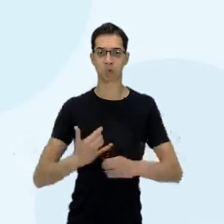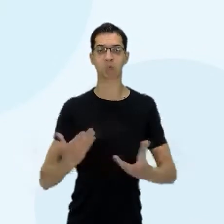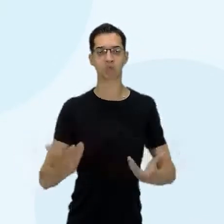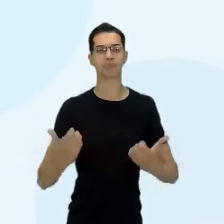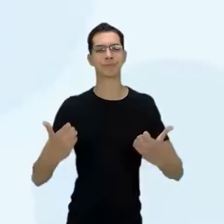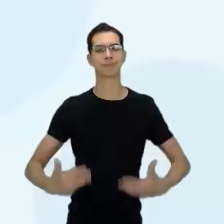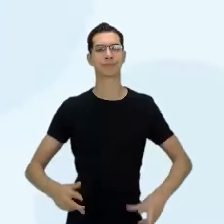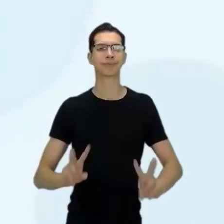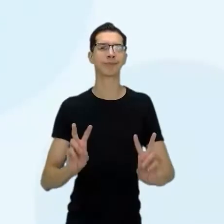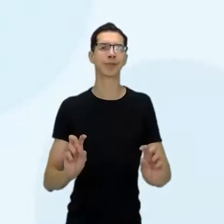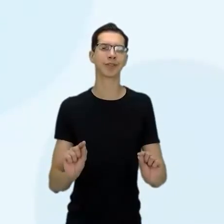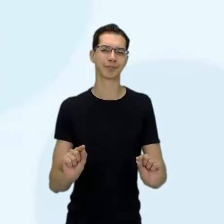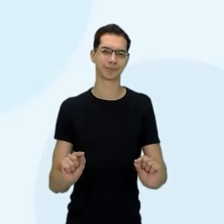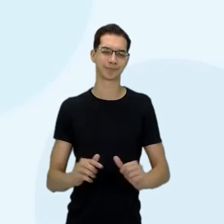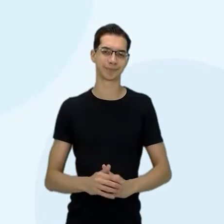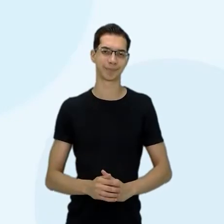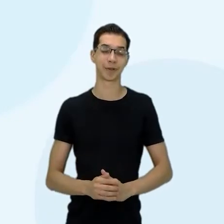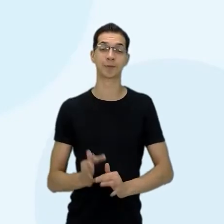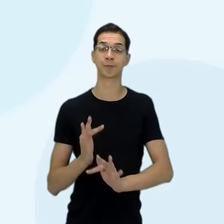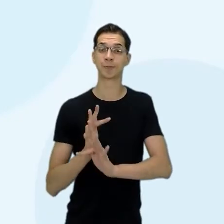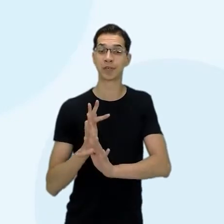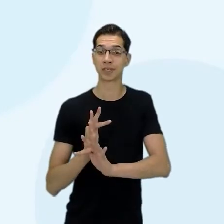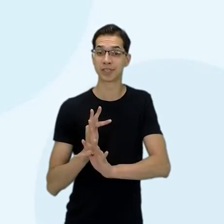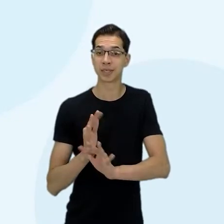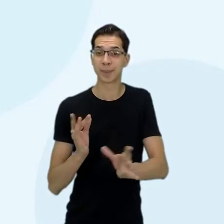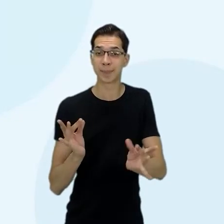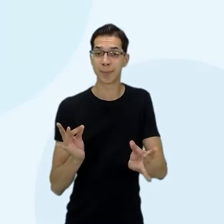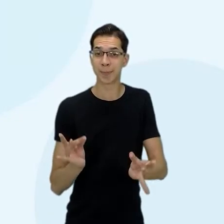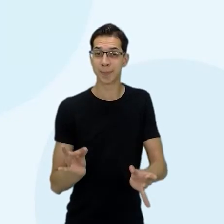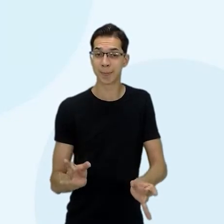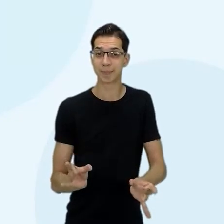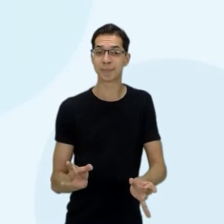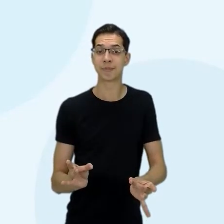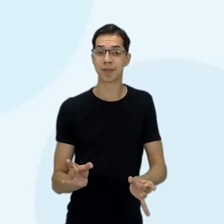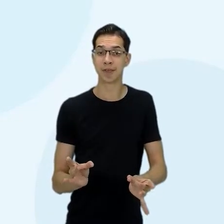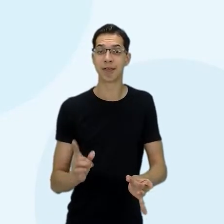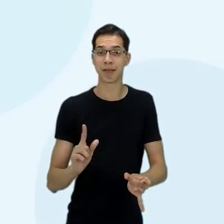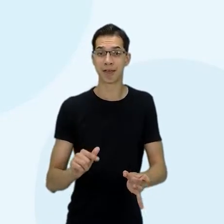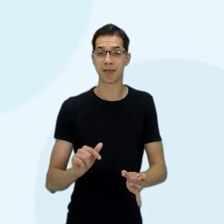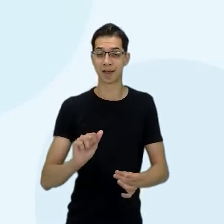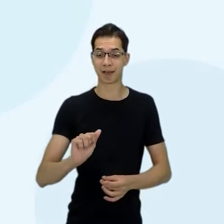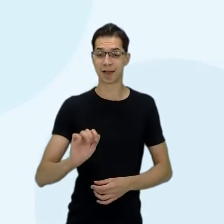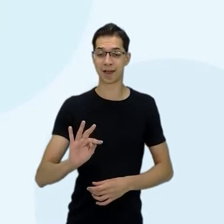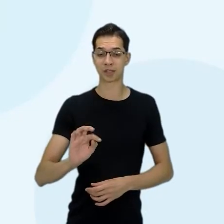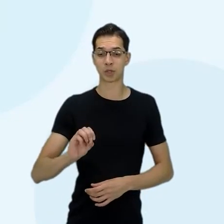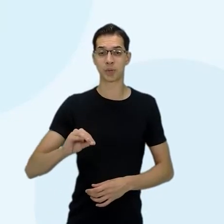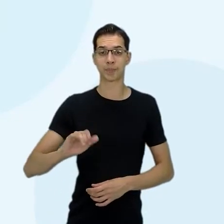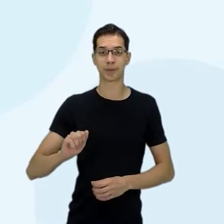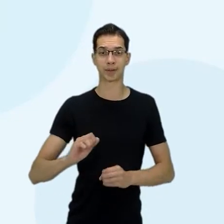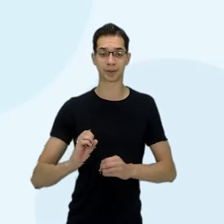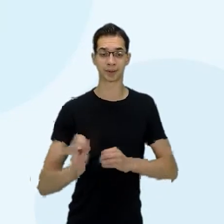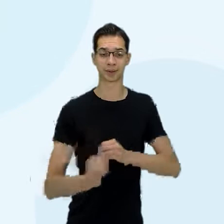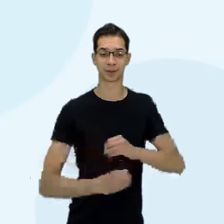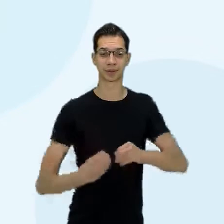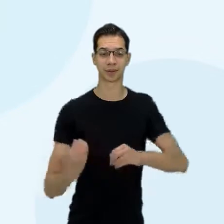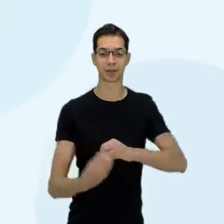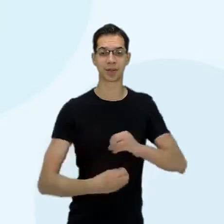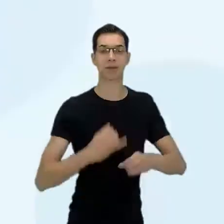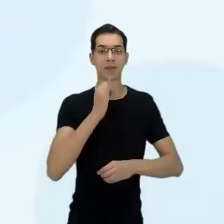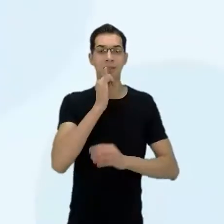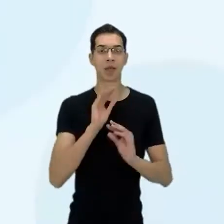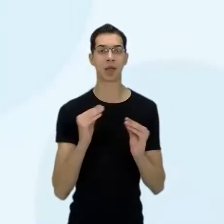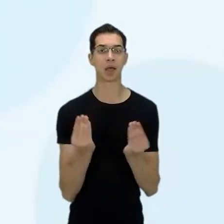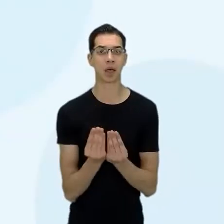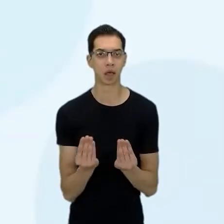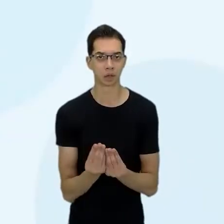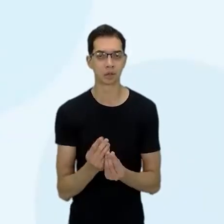físicos cujas dimensões são de escala atômica, tais como as moléculas, os